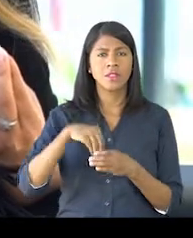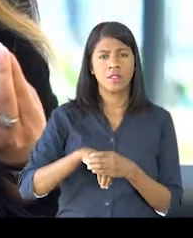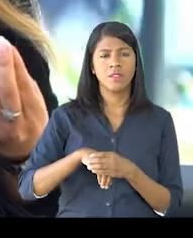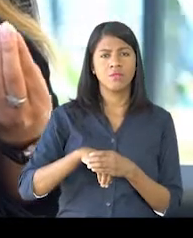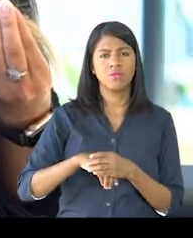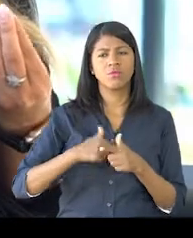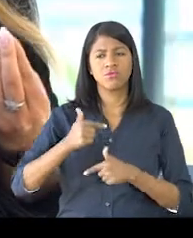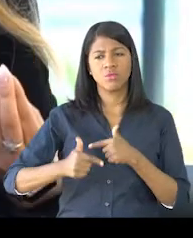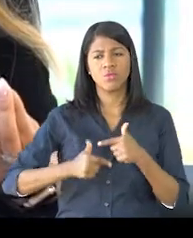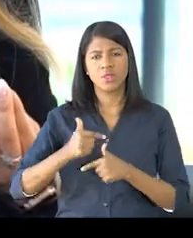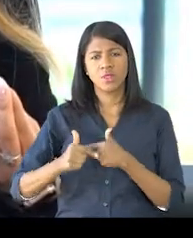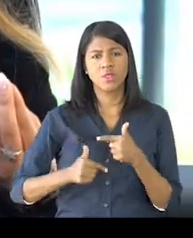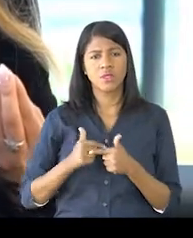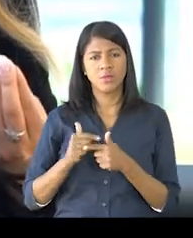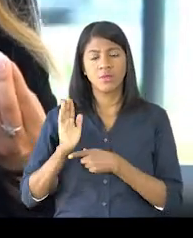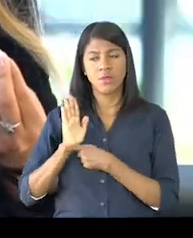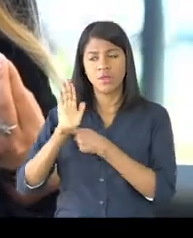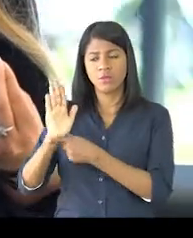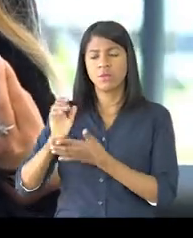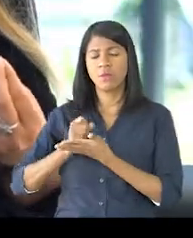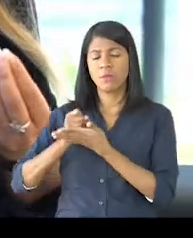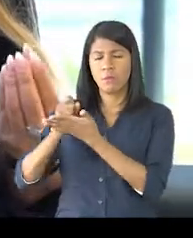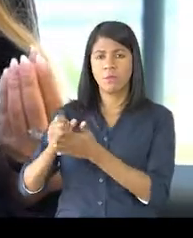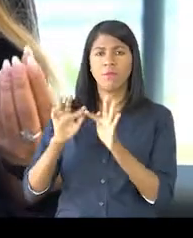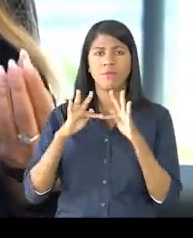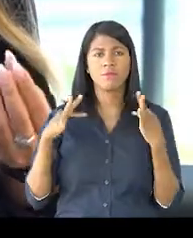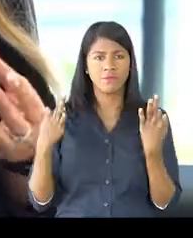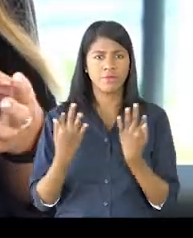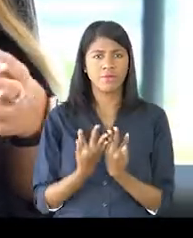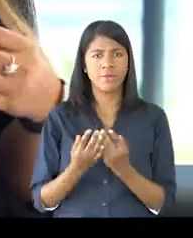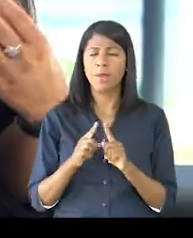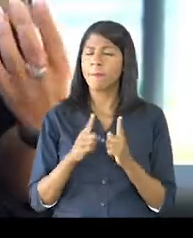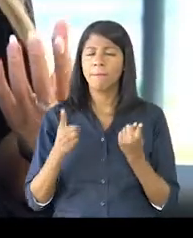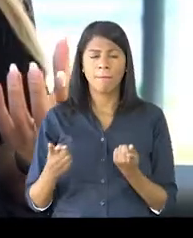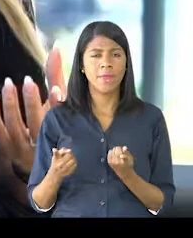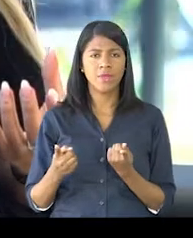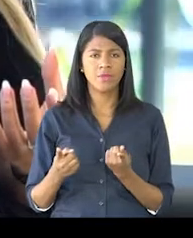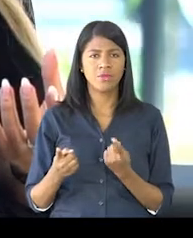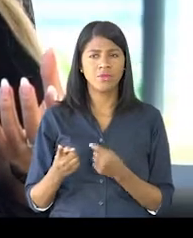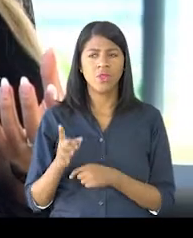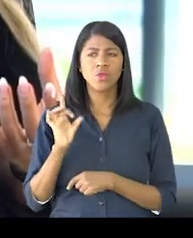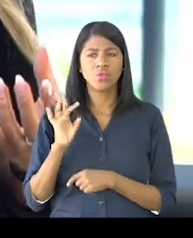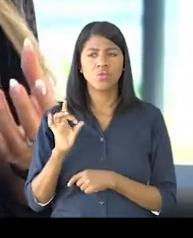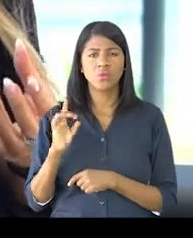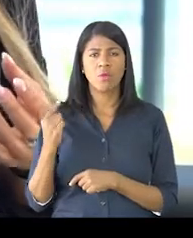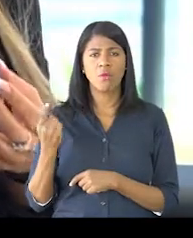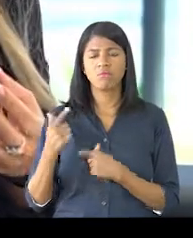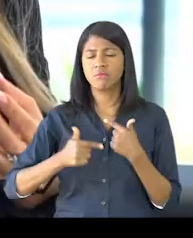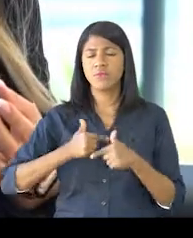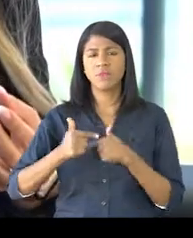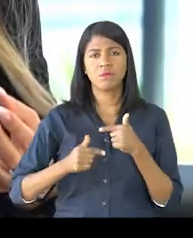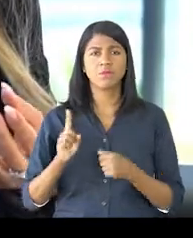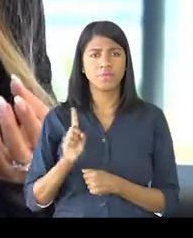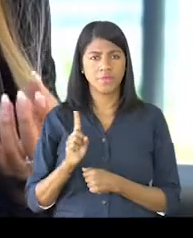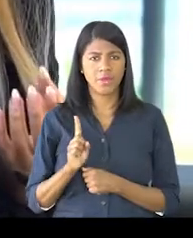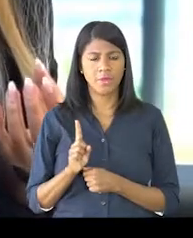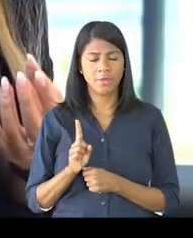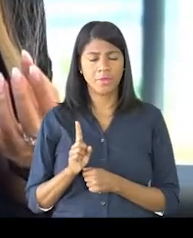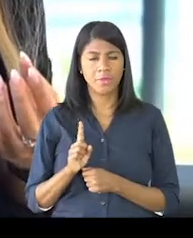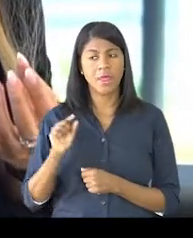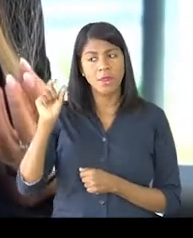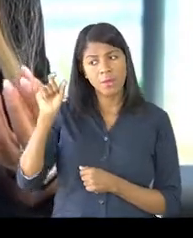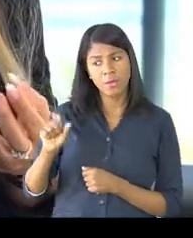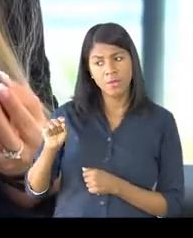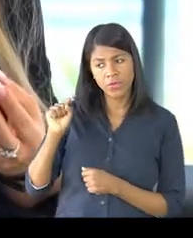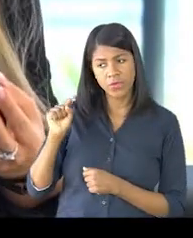dados corretos. Então, nós não sabemos, na verdade, quantas mulheres sofrem violência. Mas, para além da violência, nós